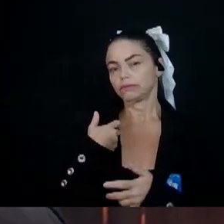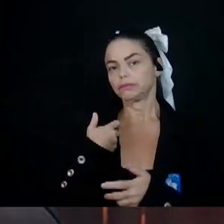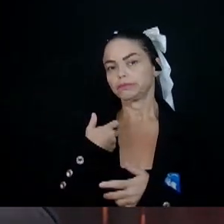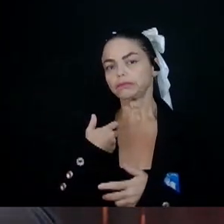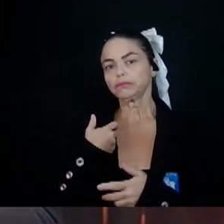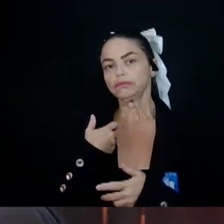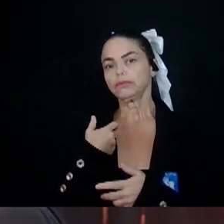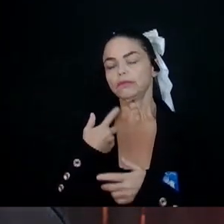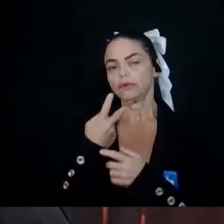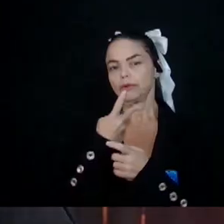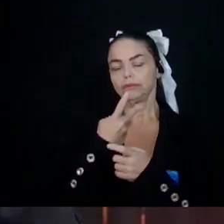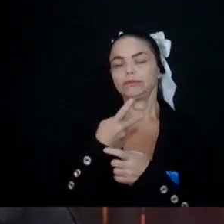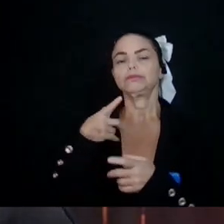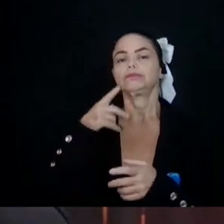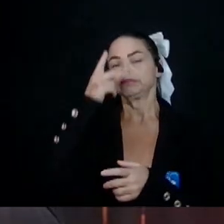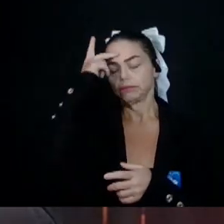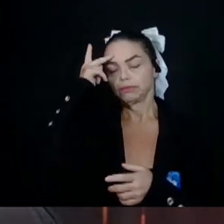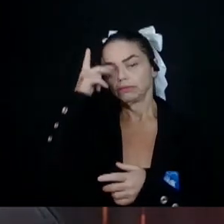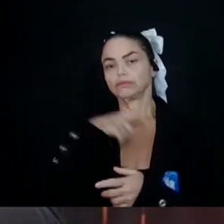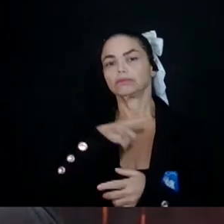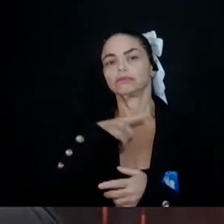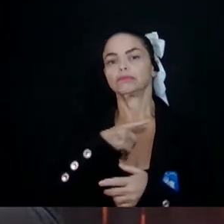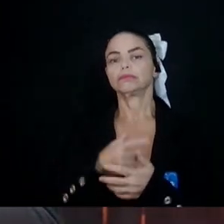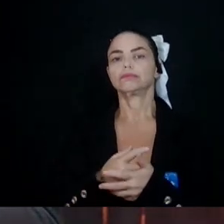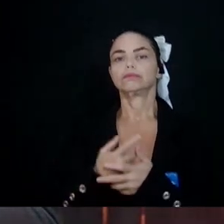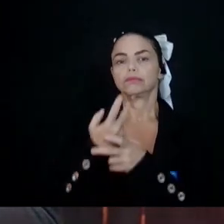está acessando tem. Sim. Né? Uma das formas, de fato, é o reconhecimento facial.